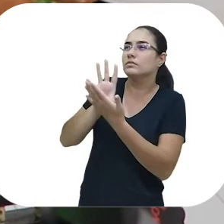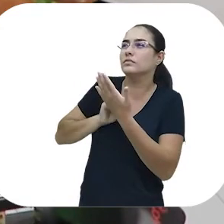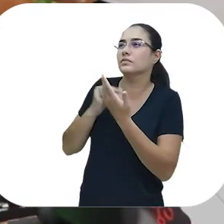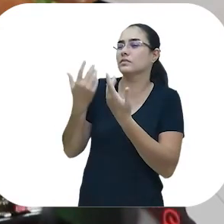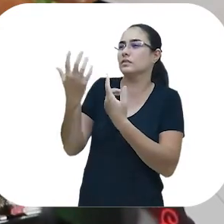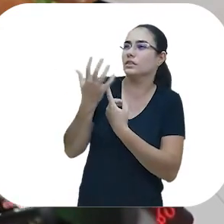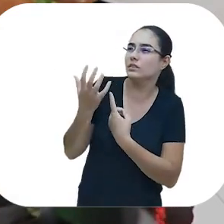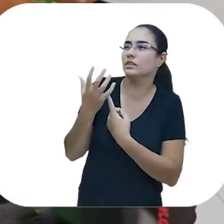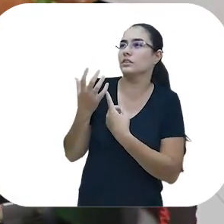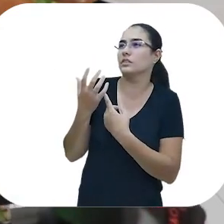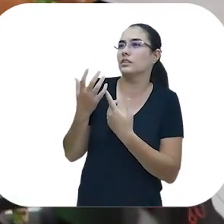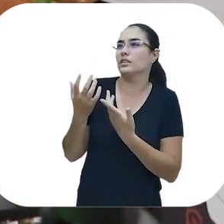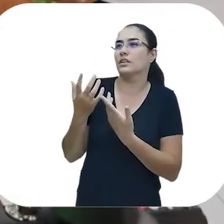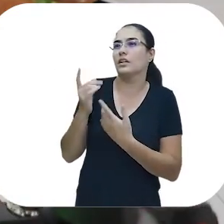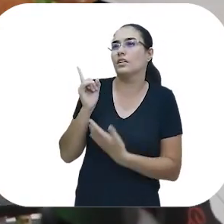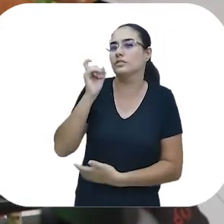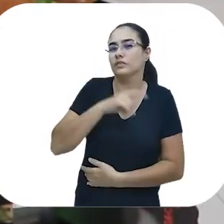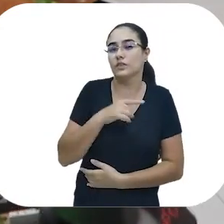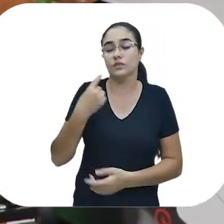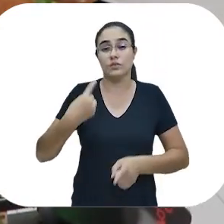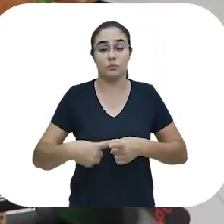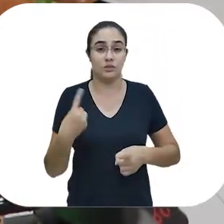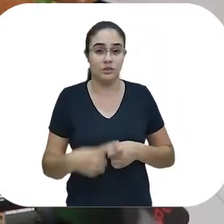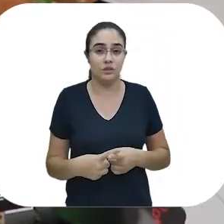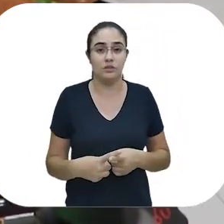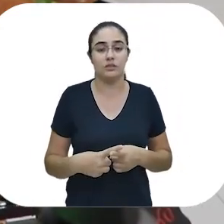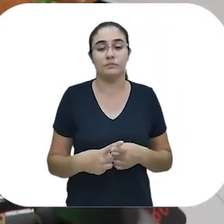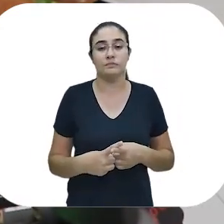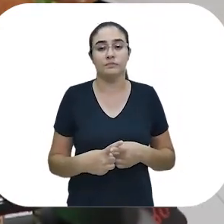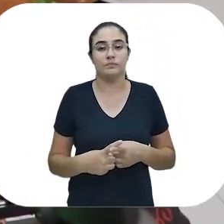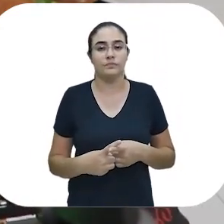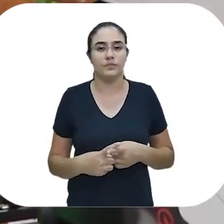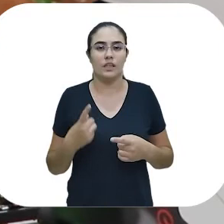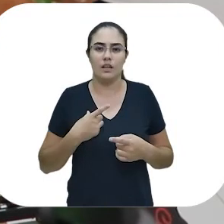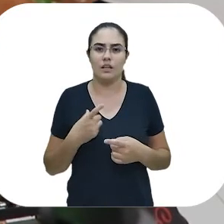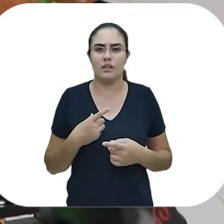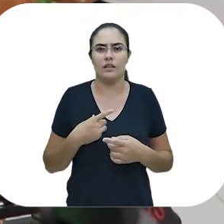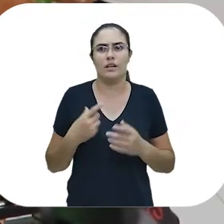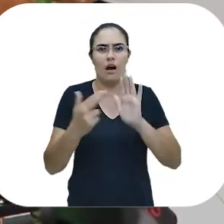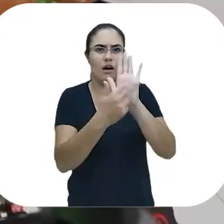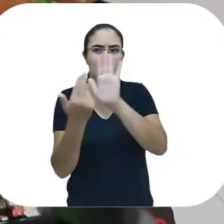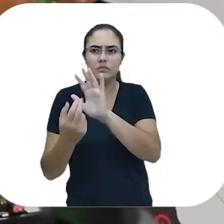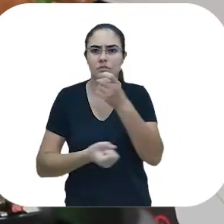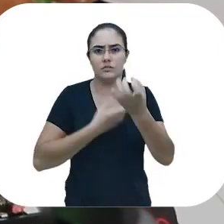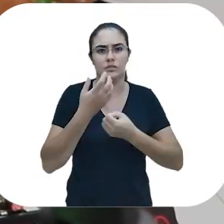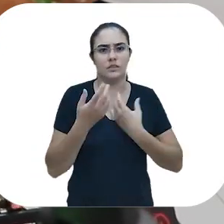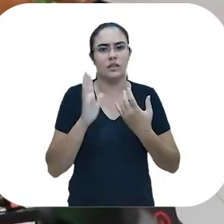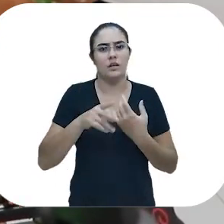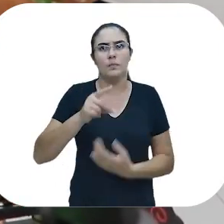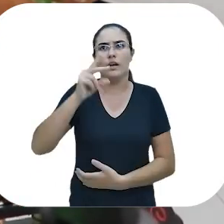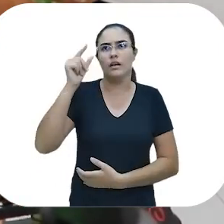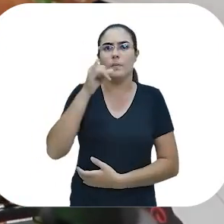o centro, né, dessa resposta. Porque eu amo compositores desde Hermano Moraes,